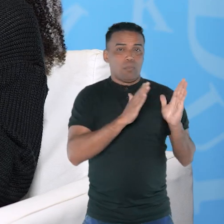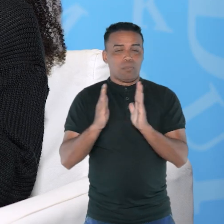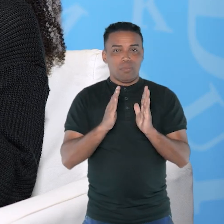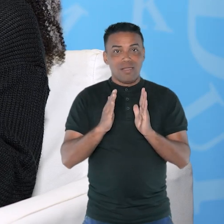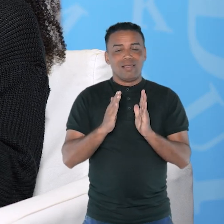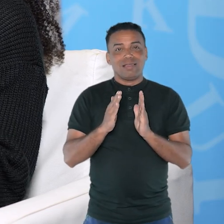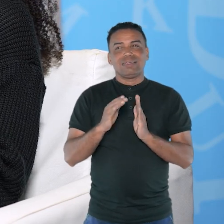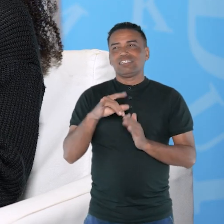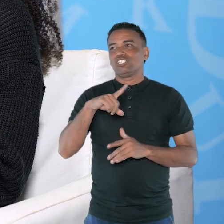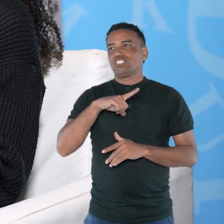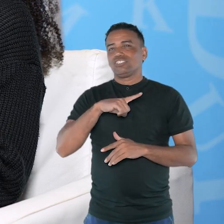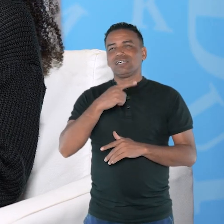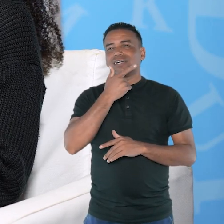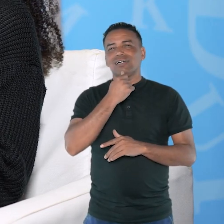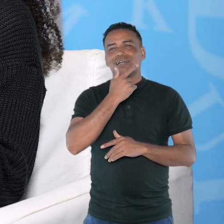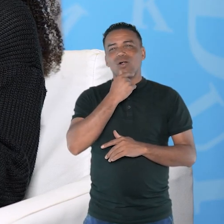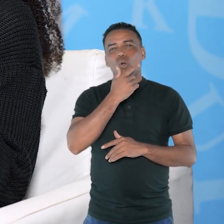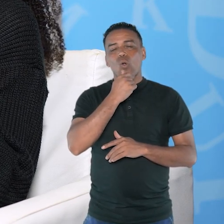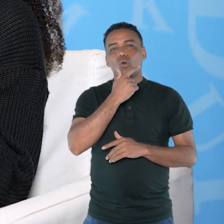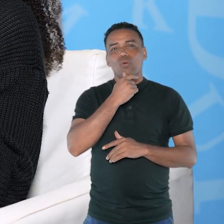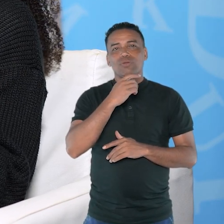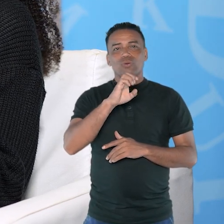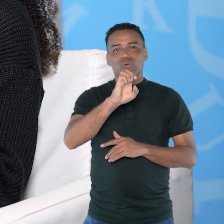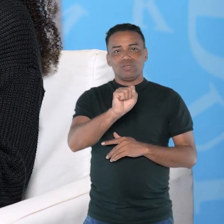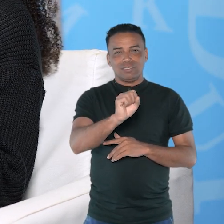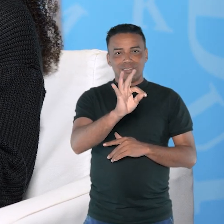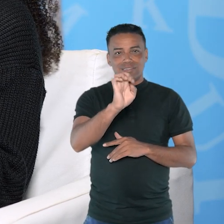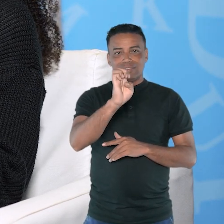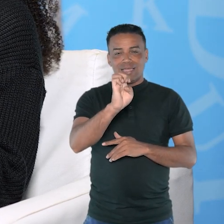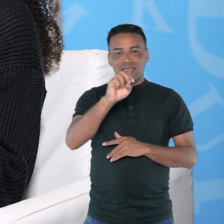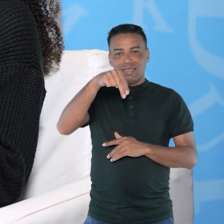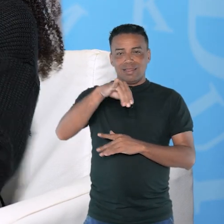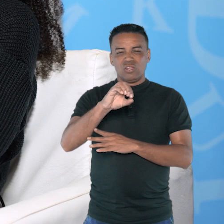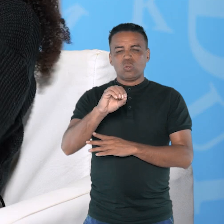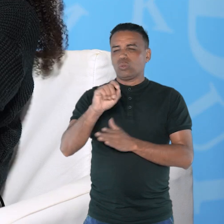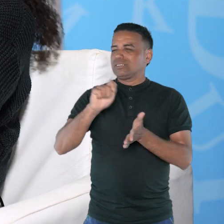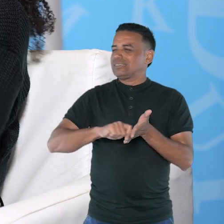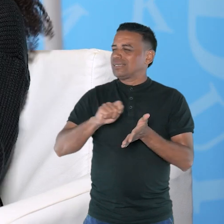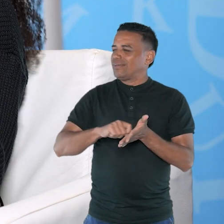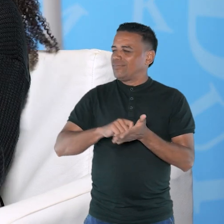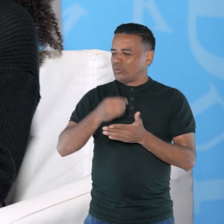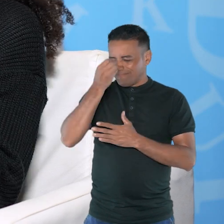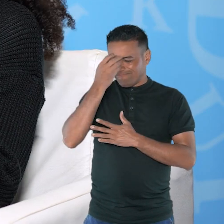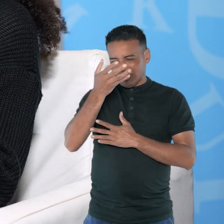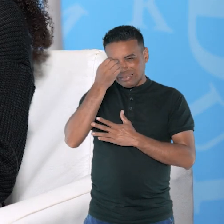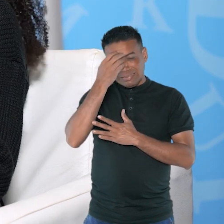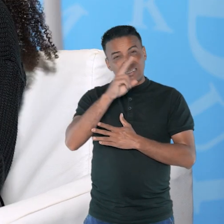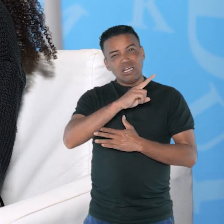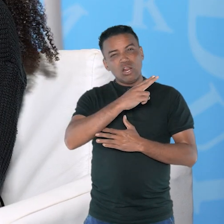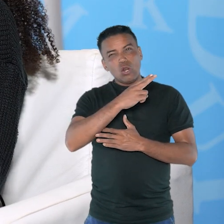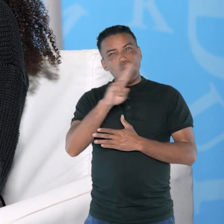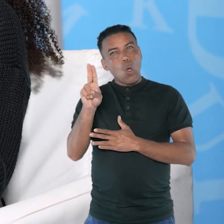exemplo, o Estênio o Estênio que escreveu... ai, gente, agora me fugiu o nome dele, porque eu estou um pouco